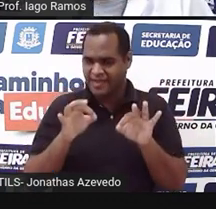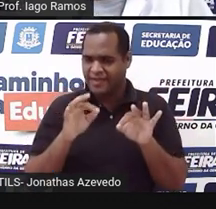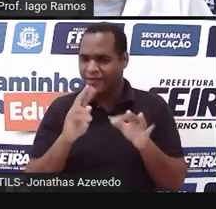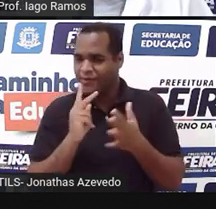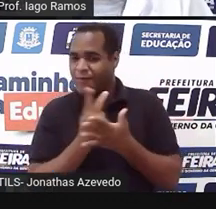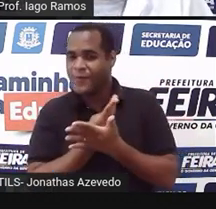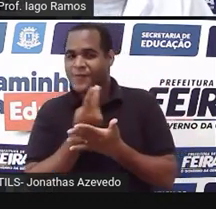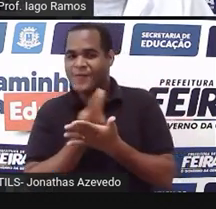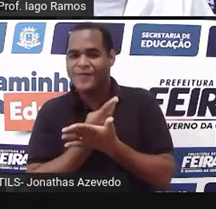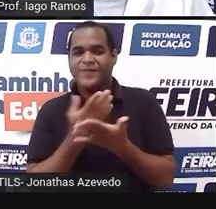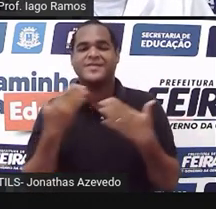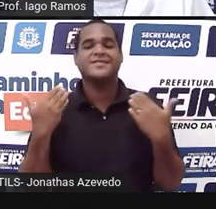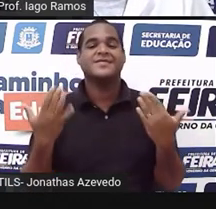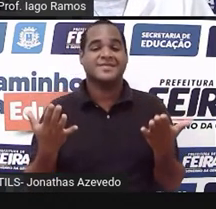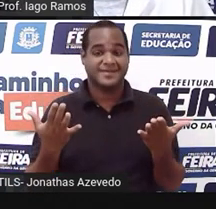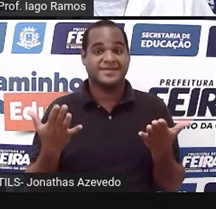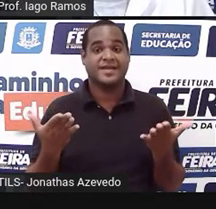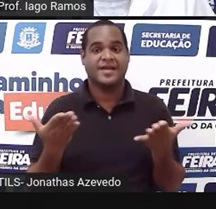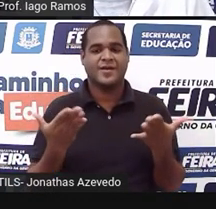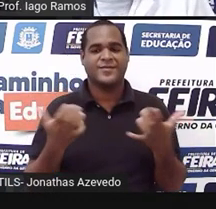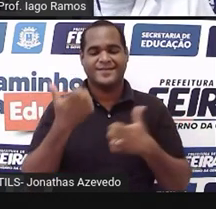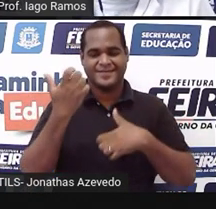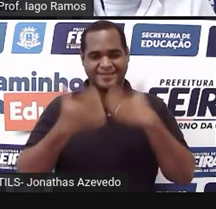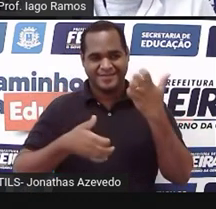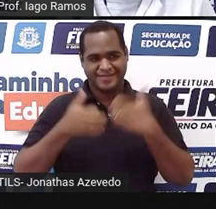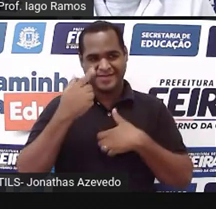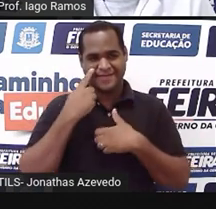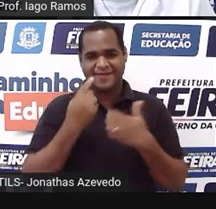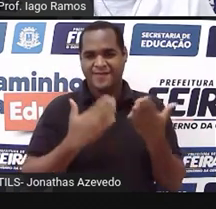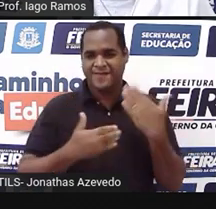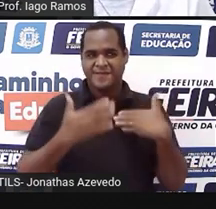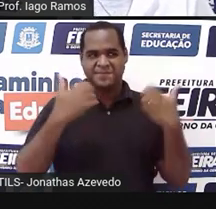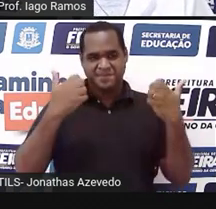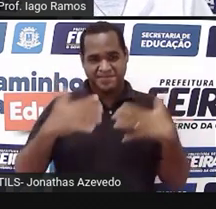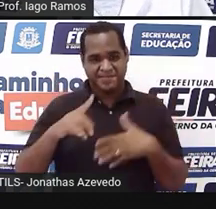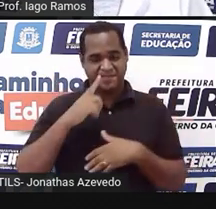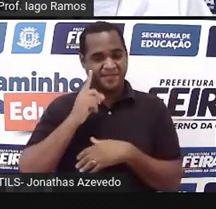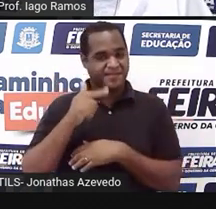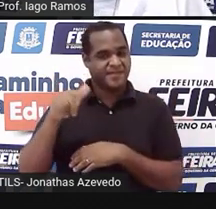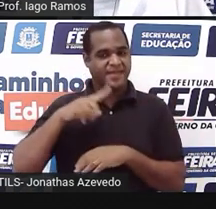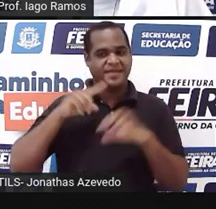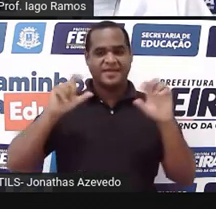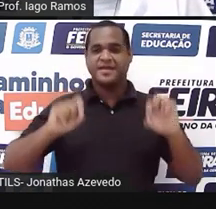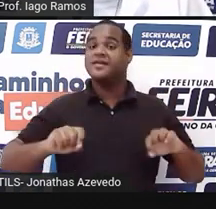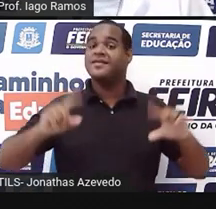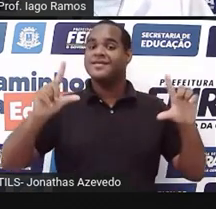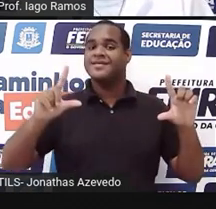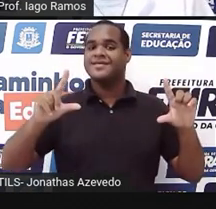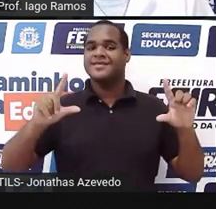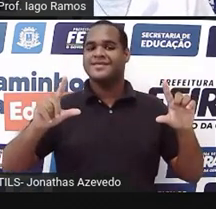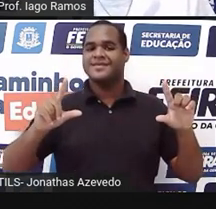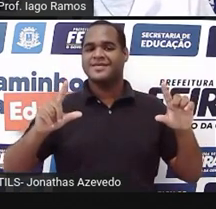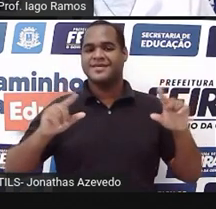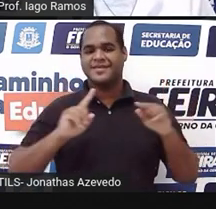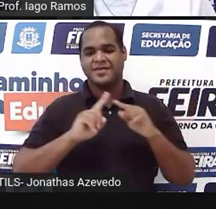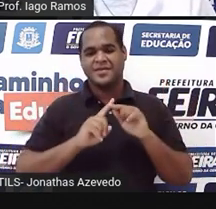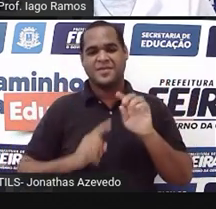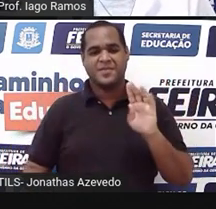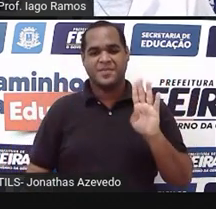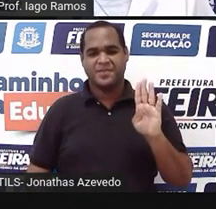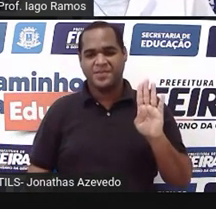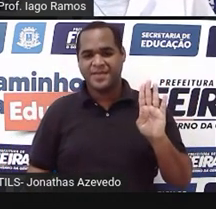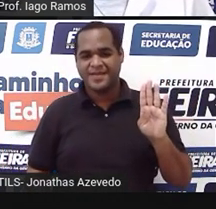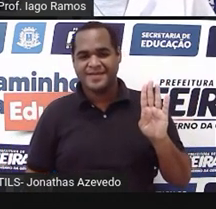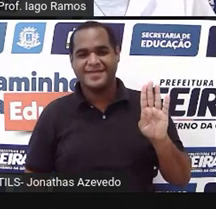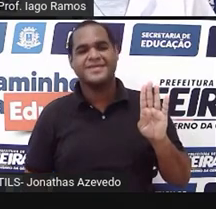você for E aí vamos lá próxima tela letra